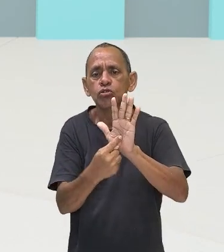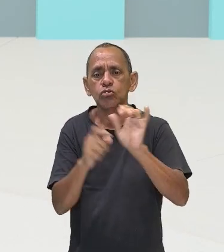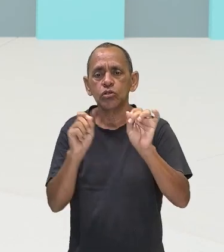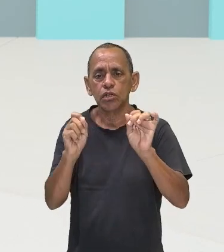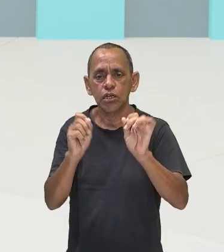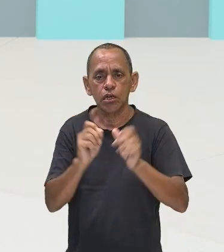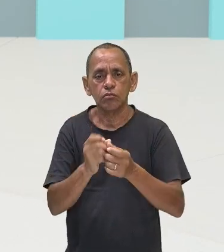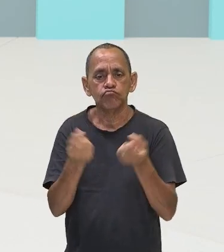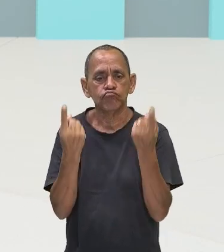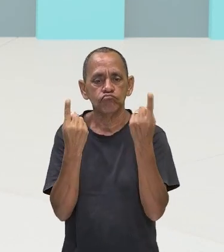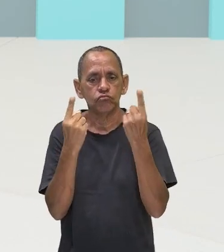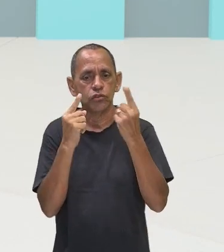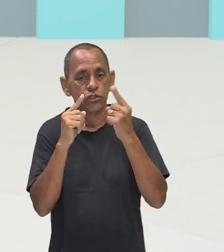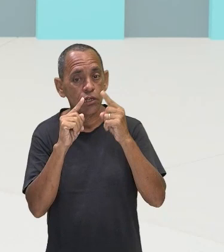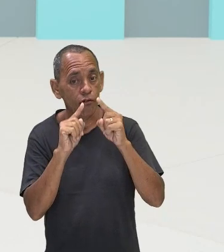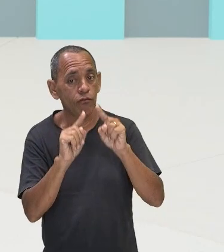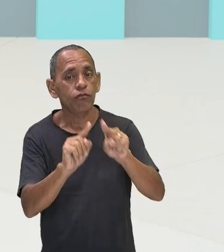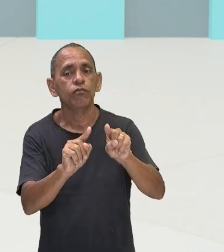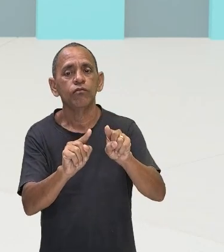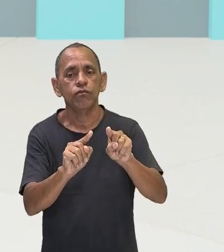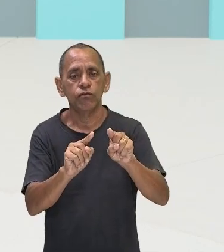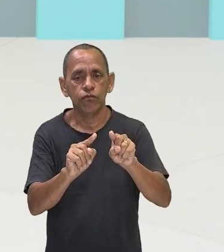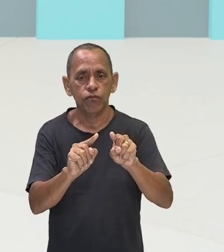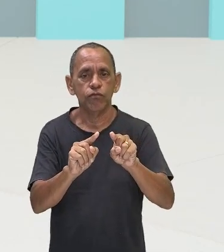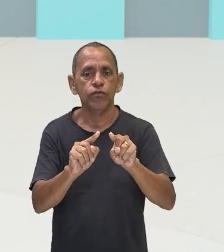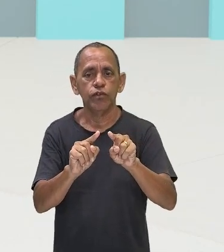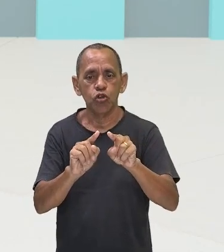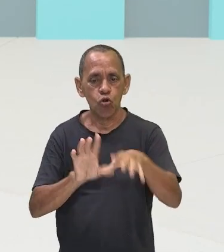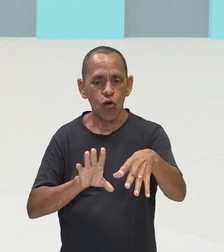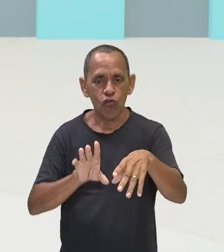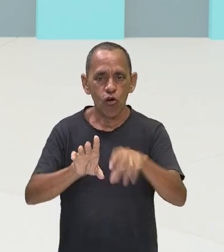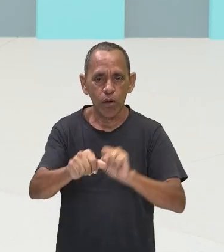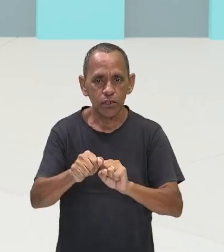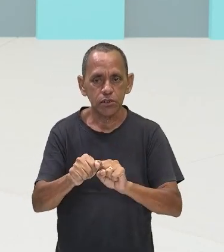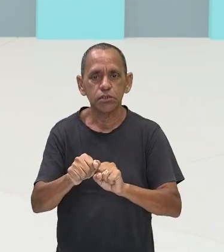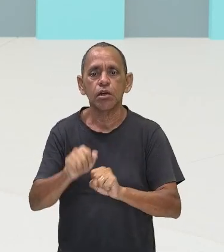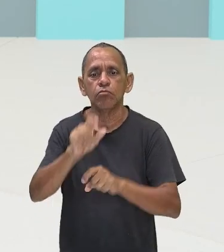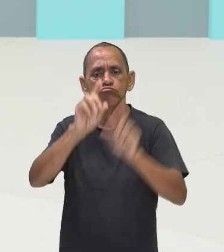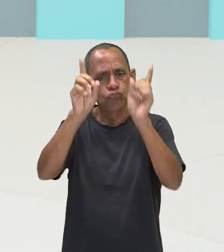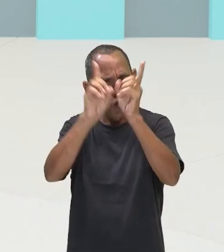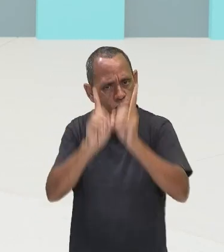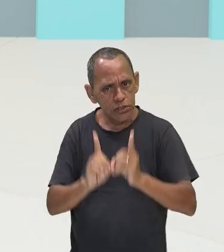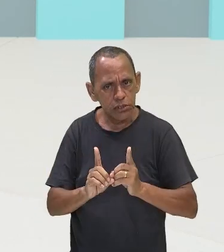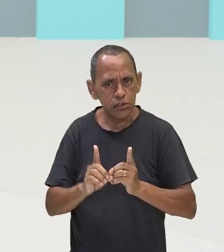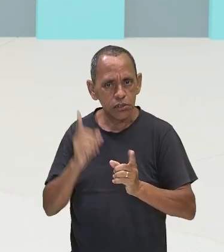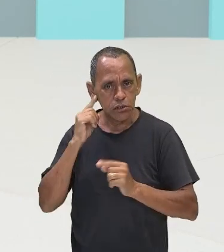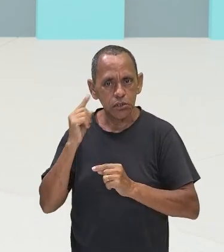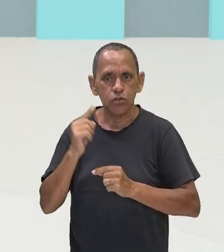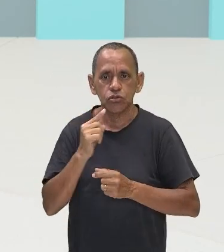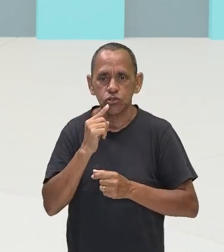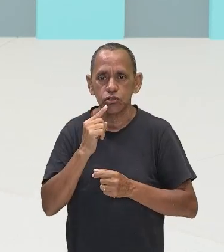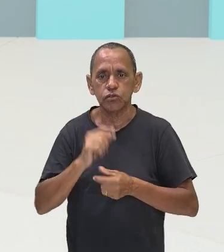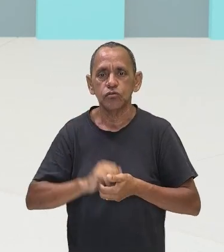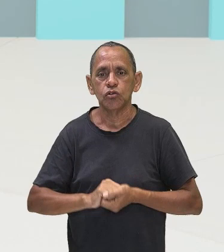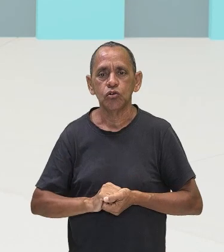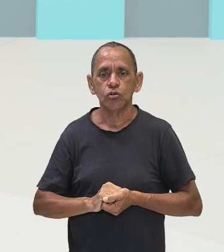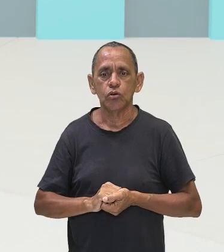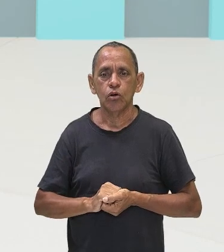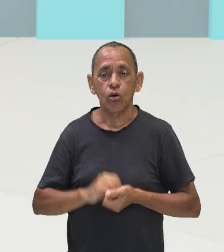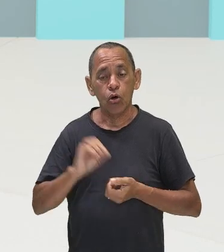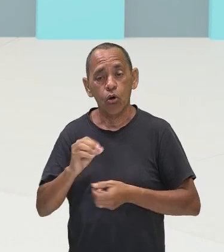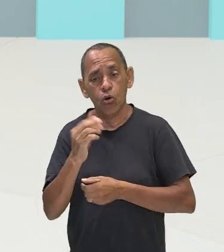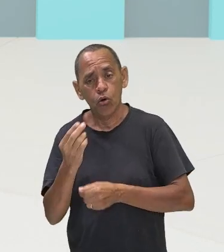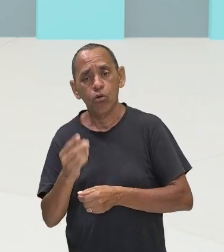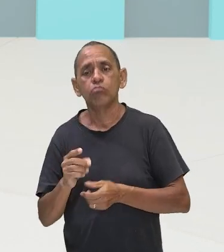a consolidação da formação aí dos deficientes auditivos. Então, eu fiz a minha declaração inicial. Claro, gente, que aí está de uma forma